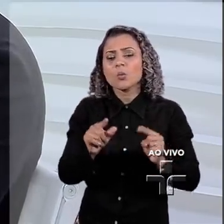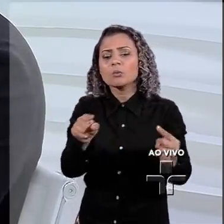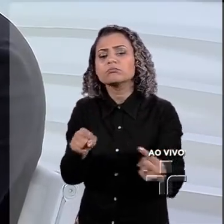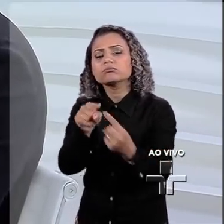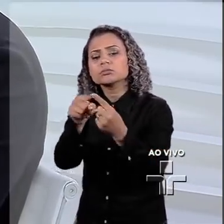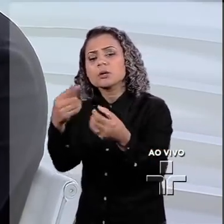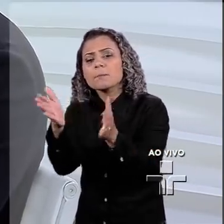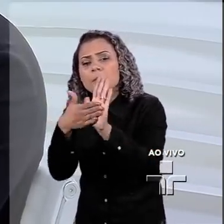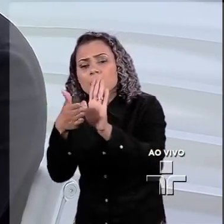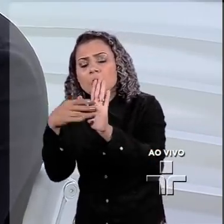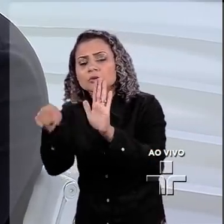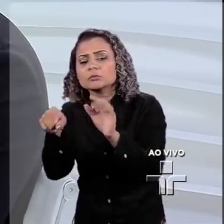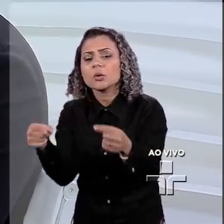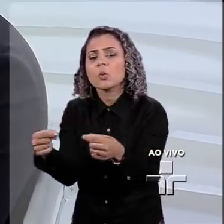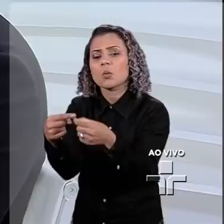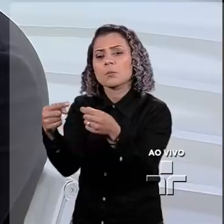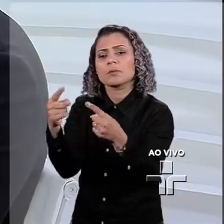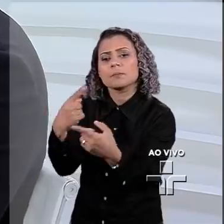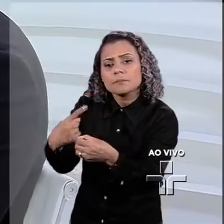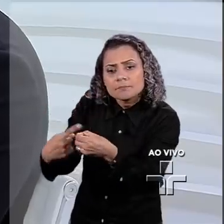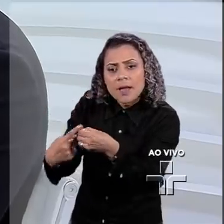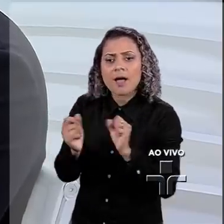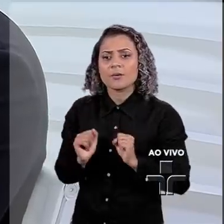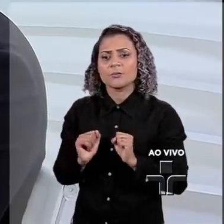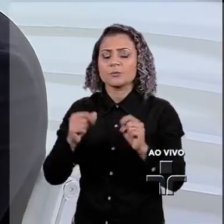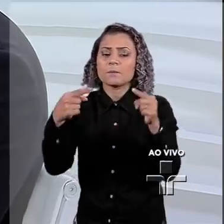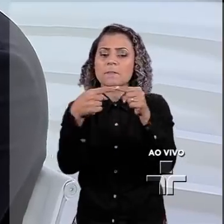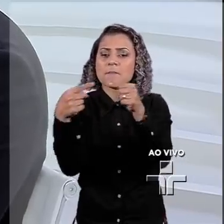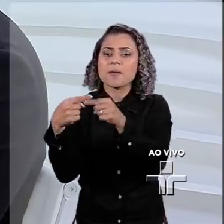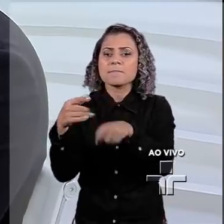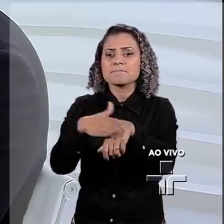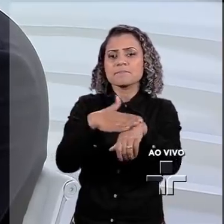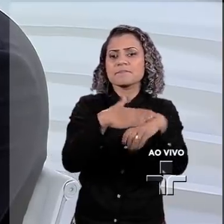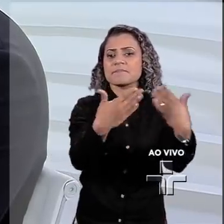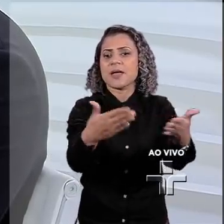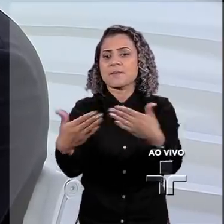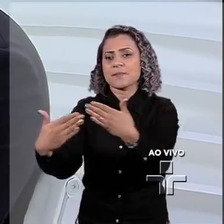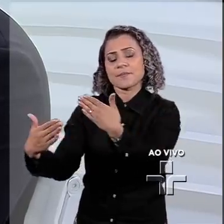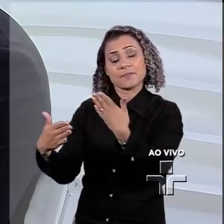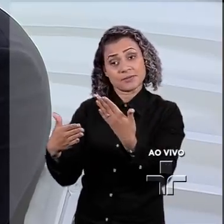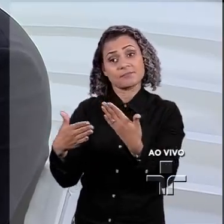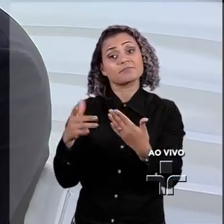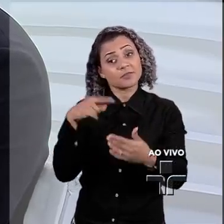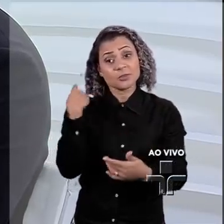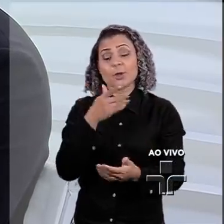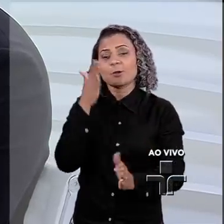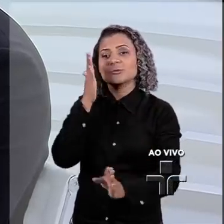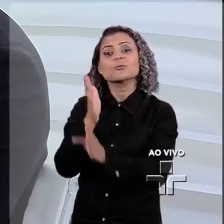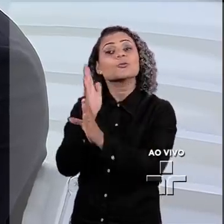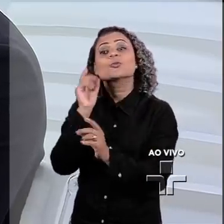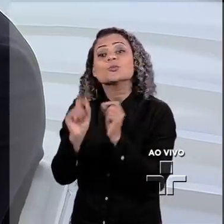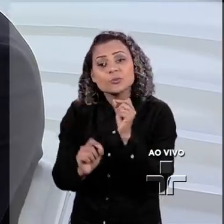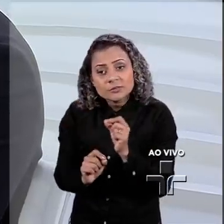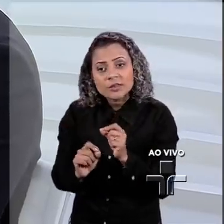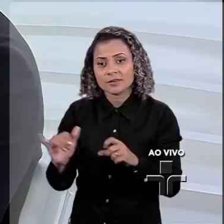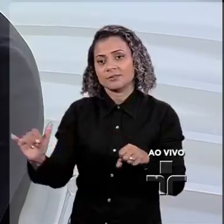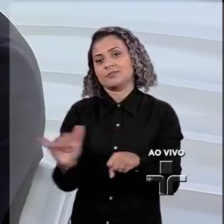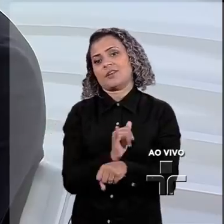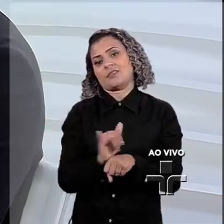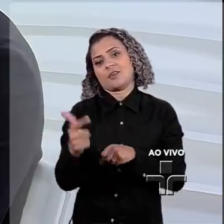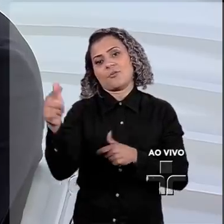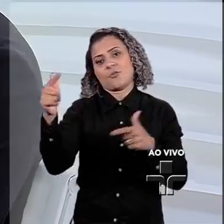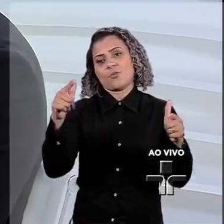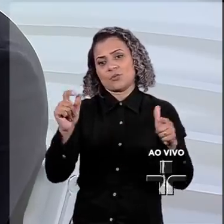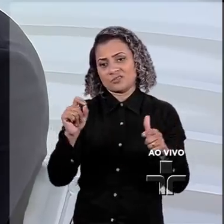tal proposta pode se adequar àquela realidade. Acho que conversar com as pessoas, a gente tem encontrado saídas que muitas vezes